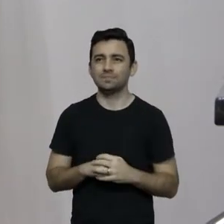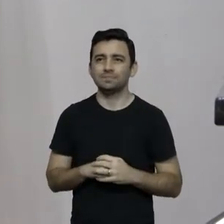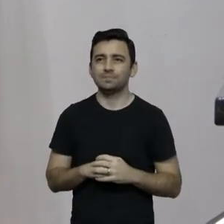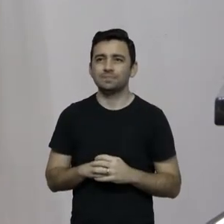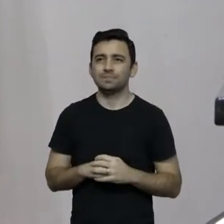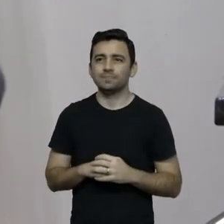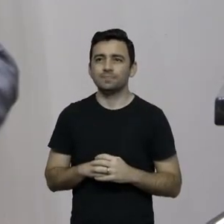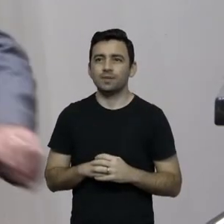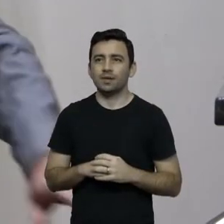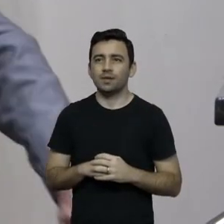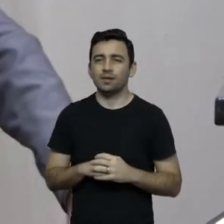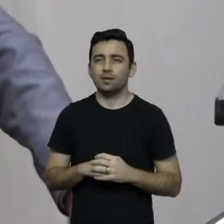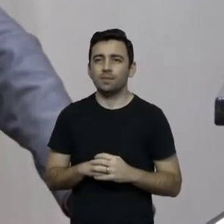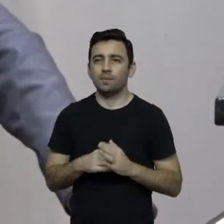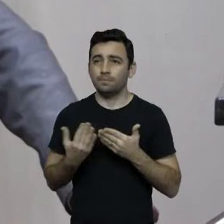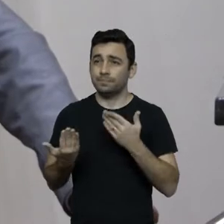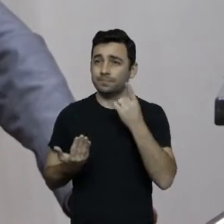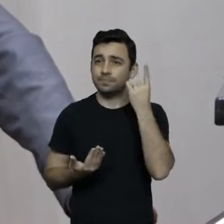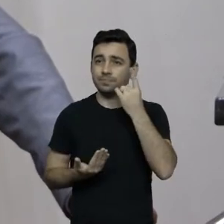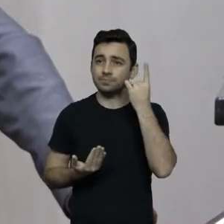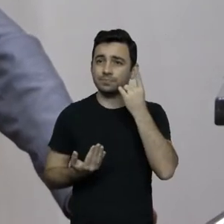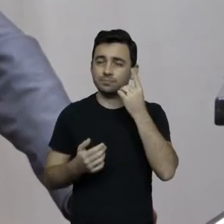o então deputado saretta